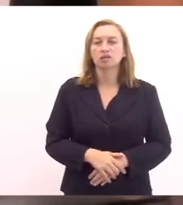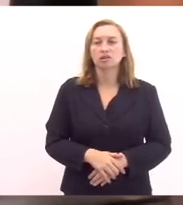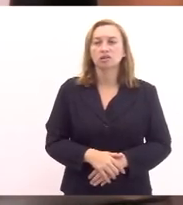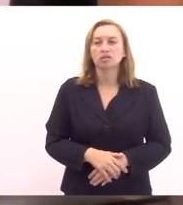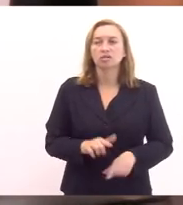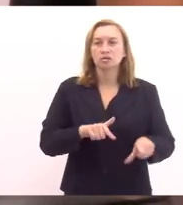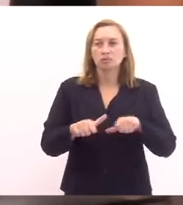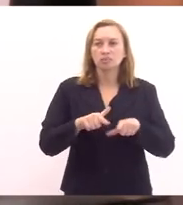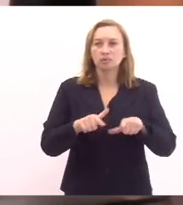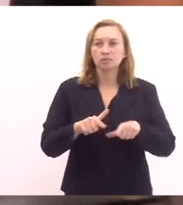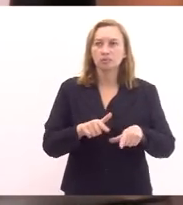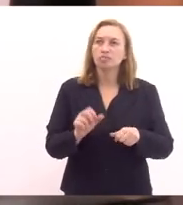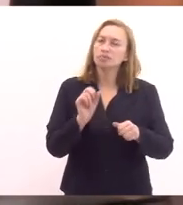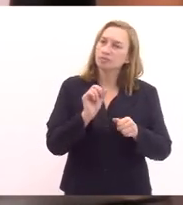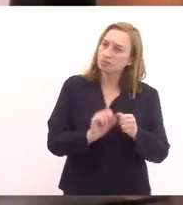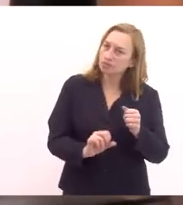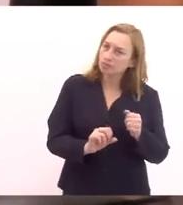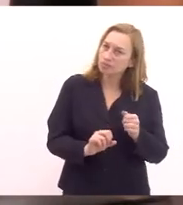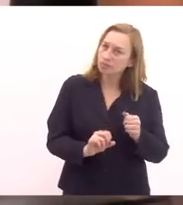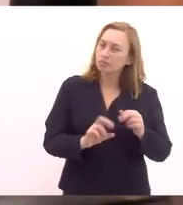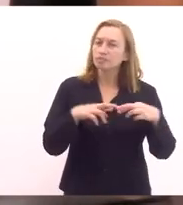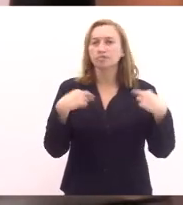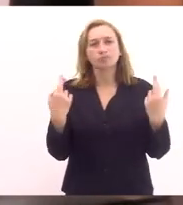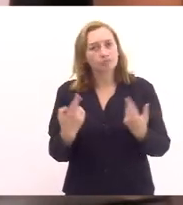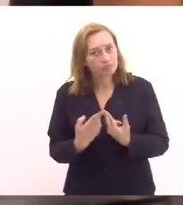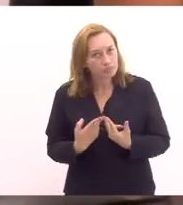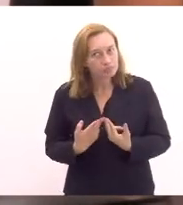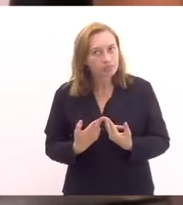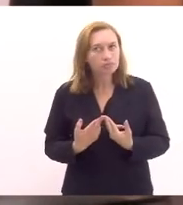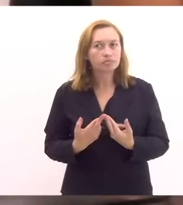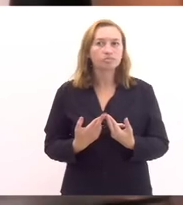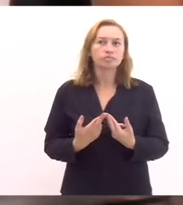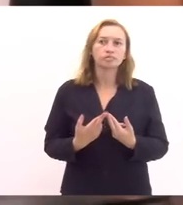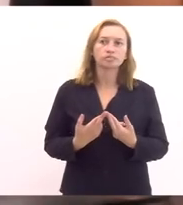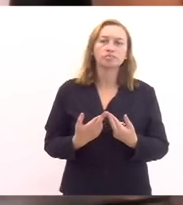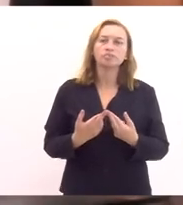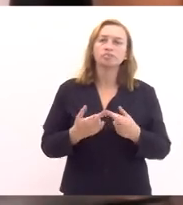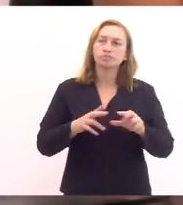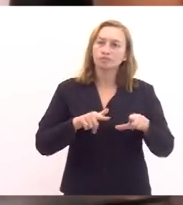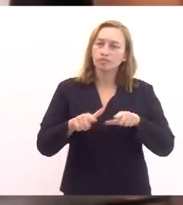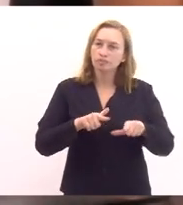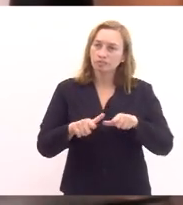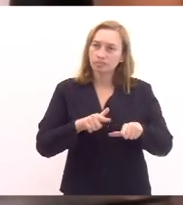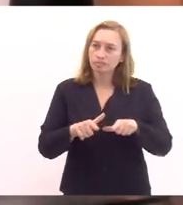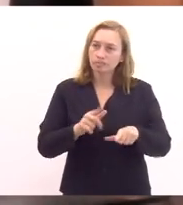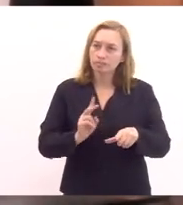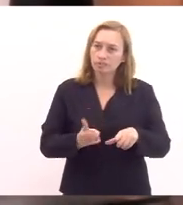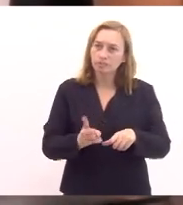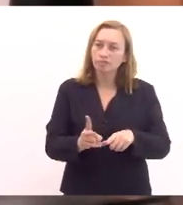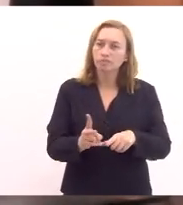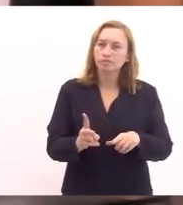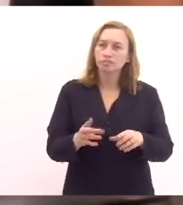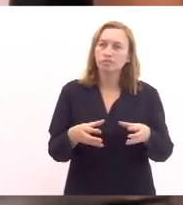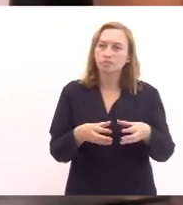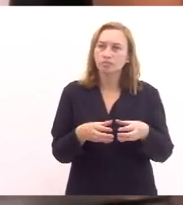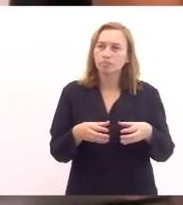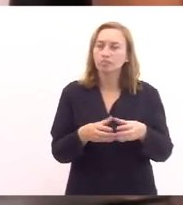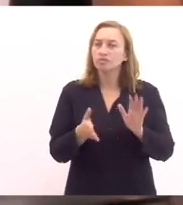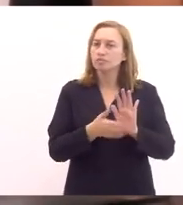de que o trabalho é feito de que ela se reúnem de que elas têm elas são muito ativas o comitê tem